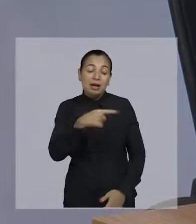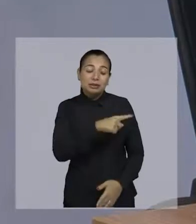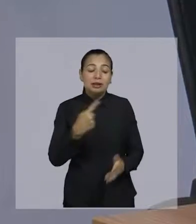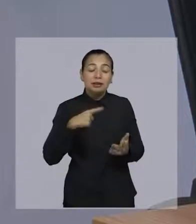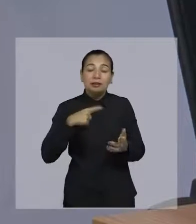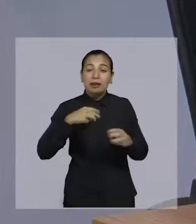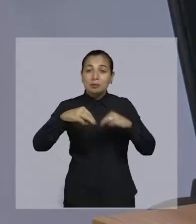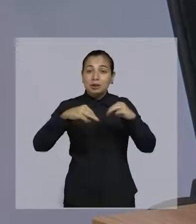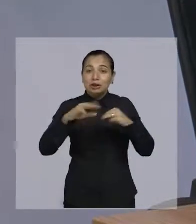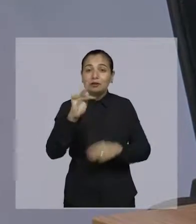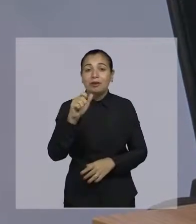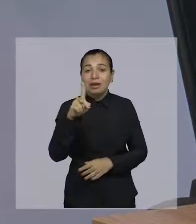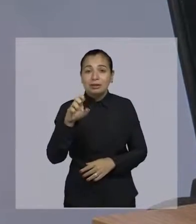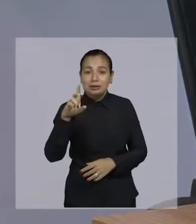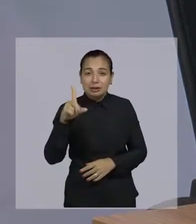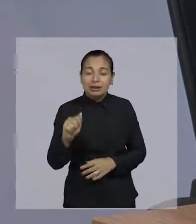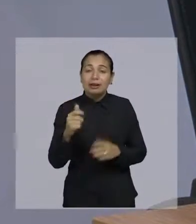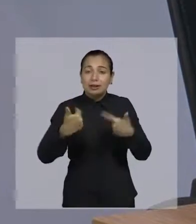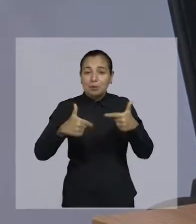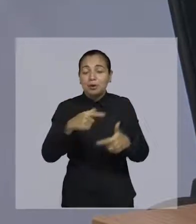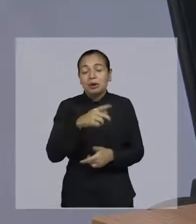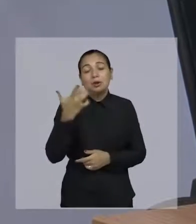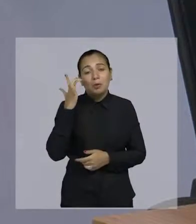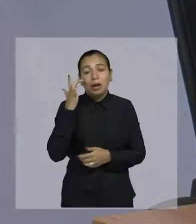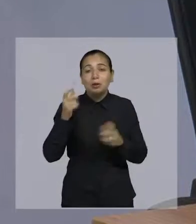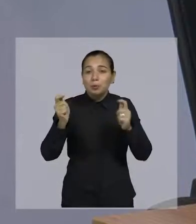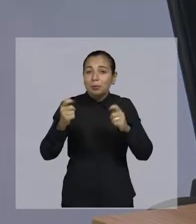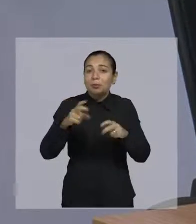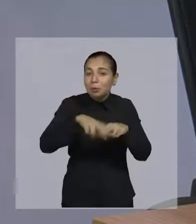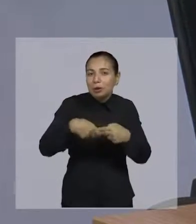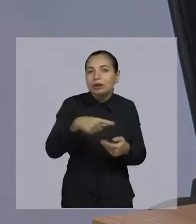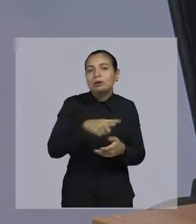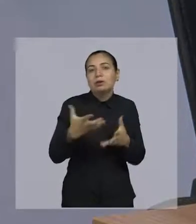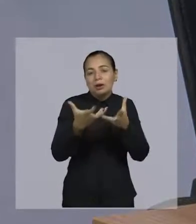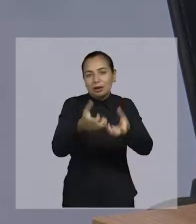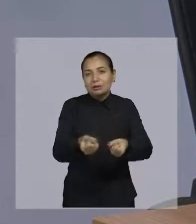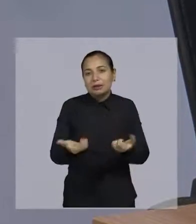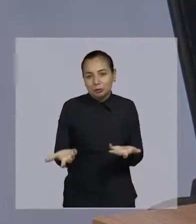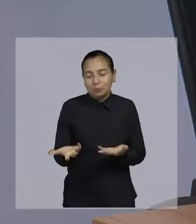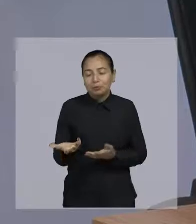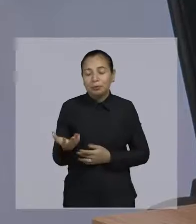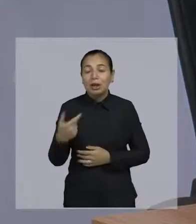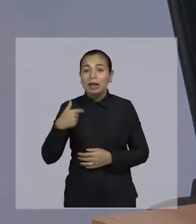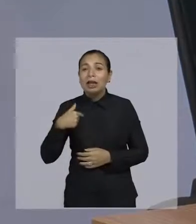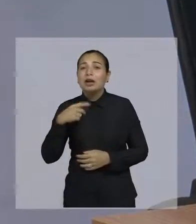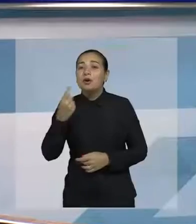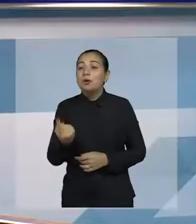se fala muito, o único mercado que eu gosto é o mercado São Sebastião.